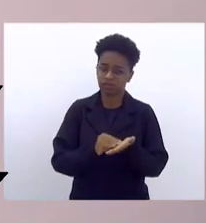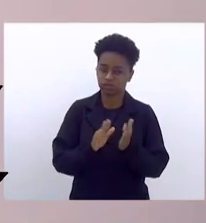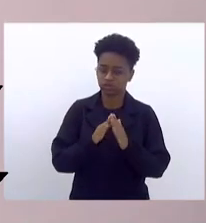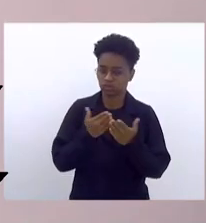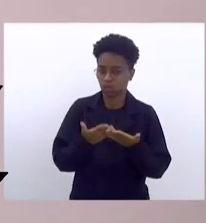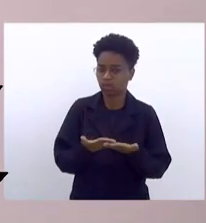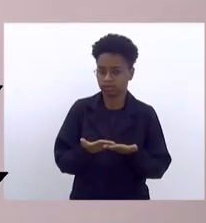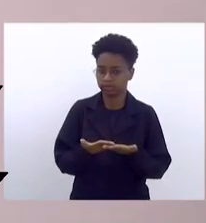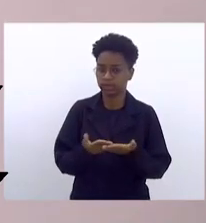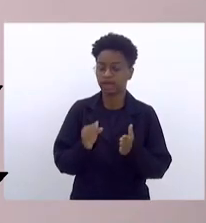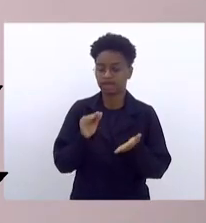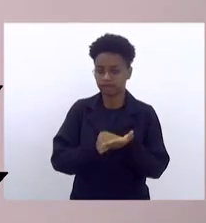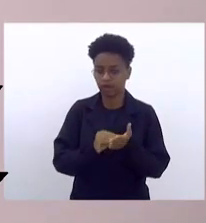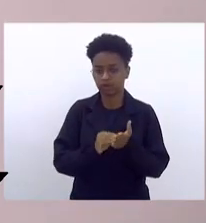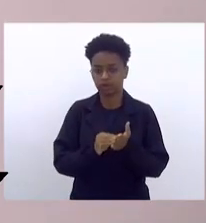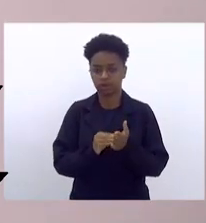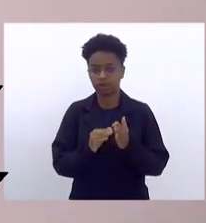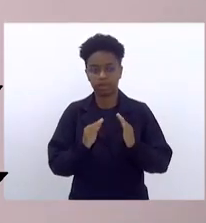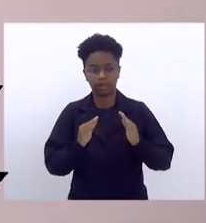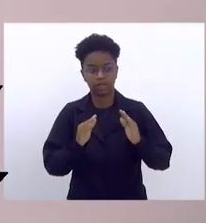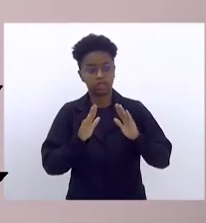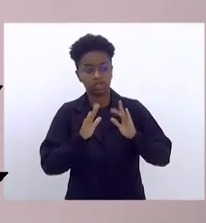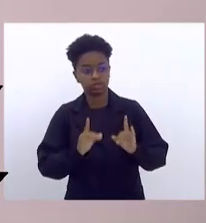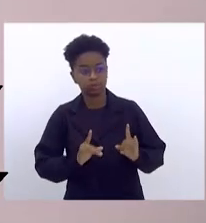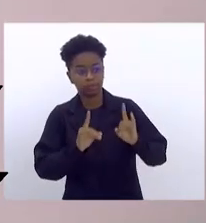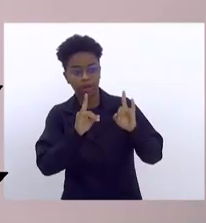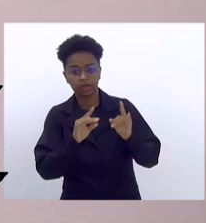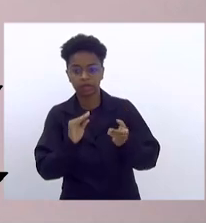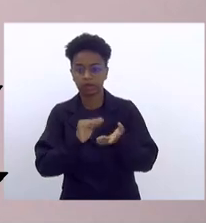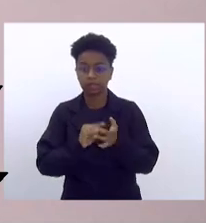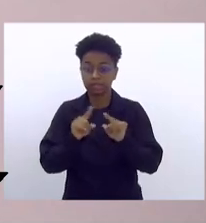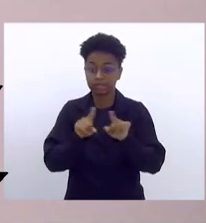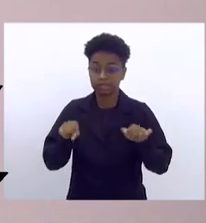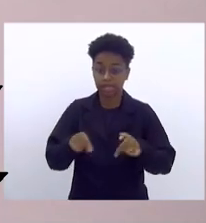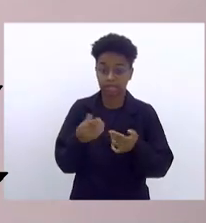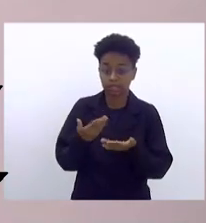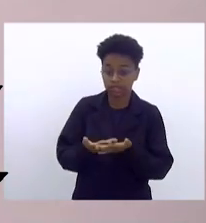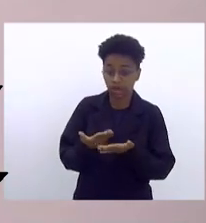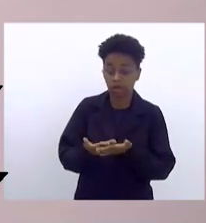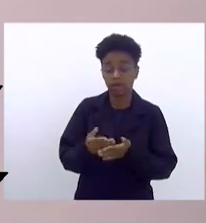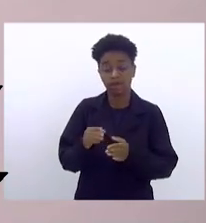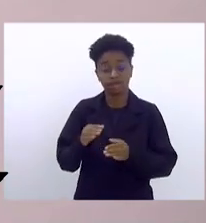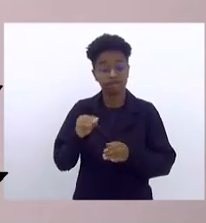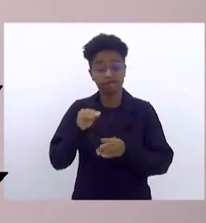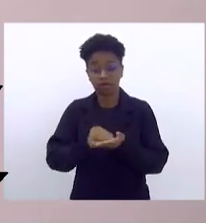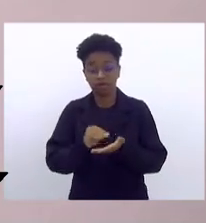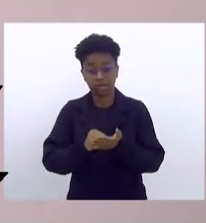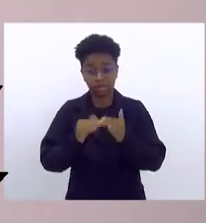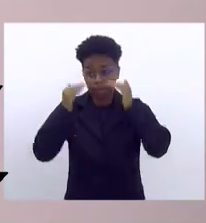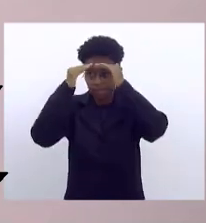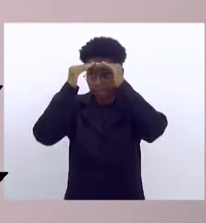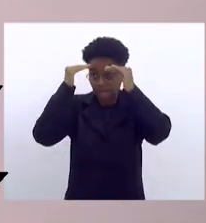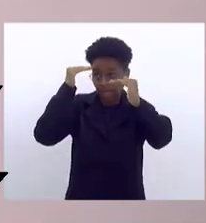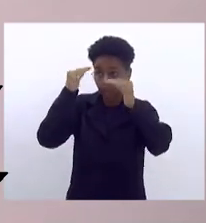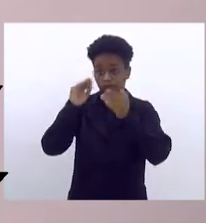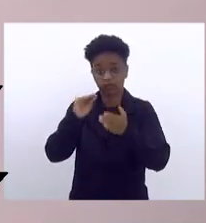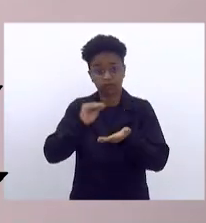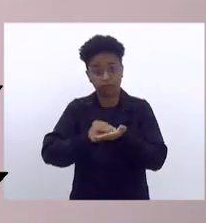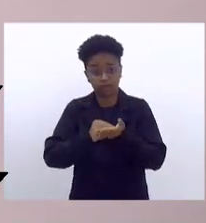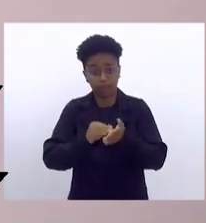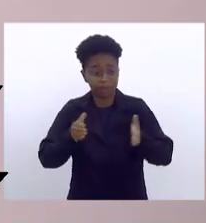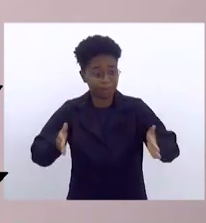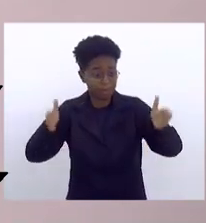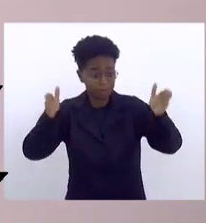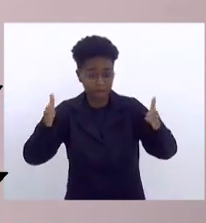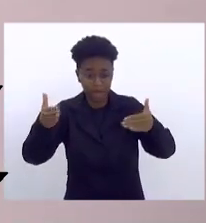faltam prédios faltam salas de aula falta teto parede e não estamos falando de uma casa muito